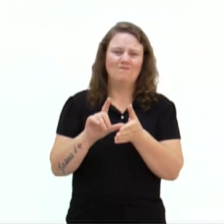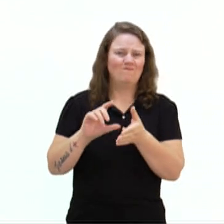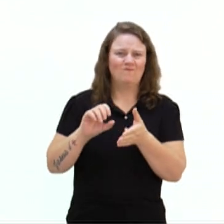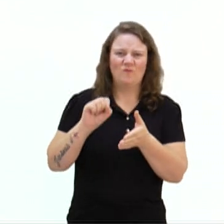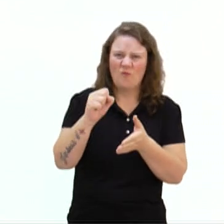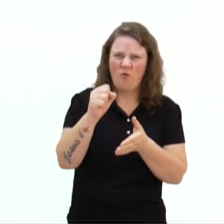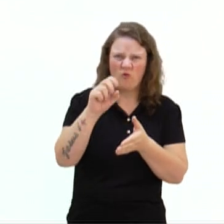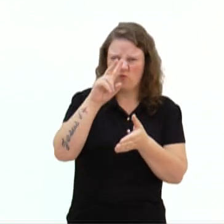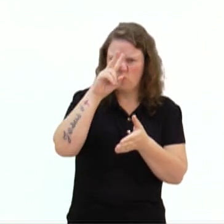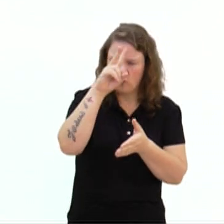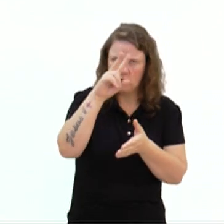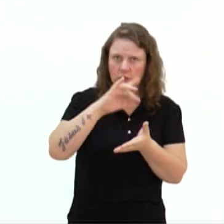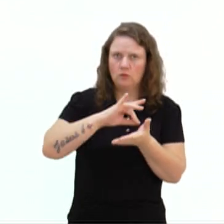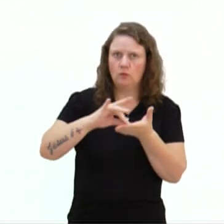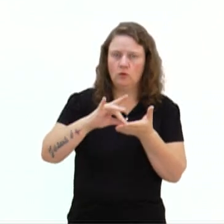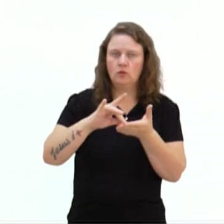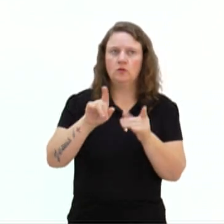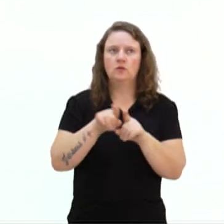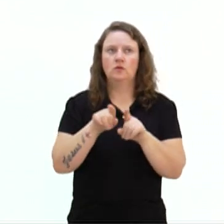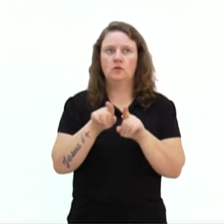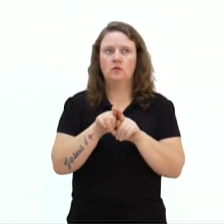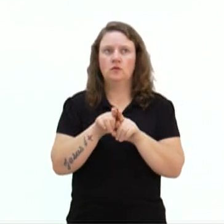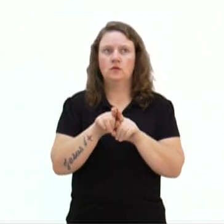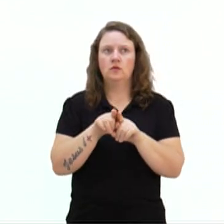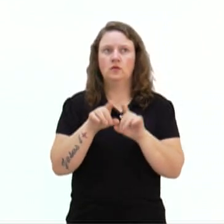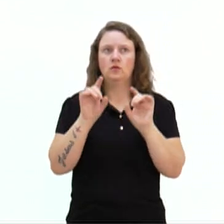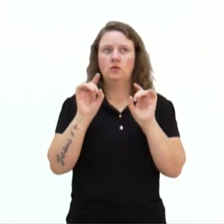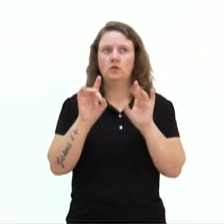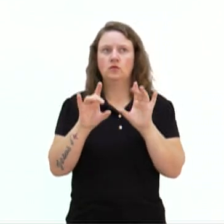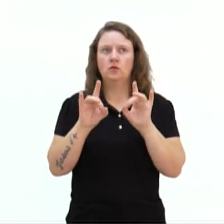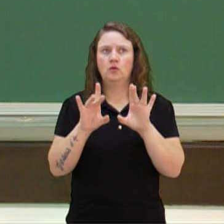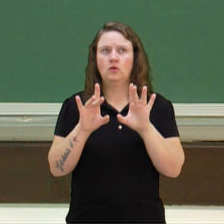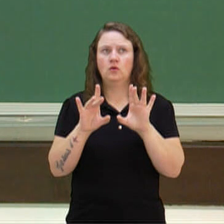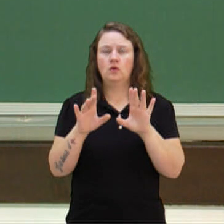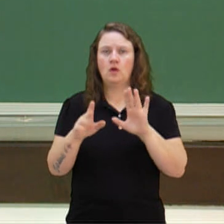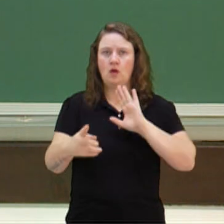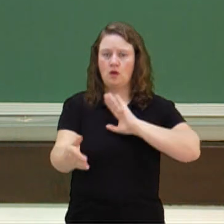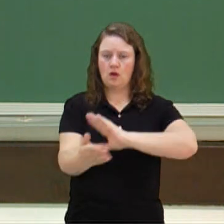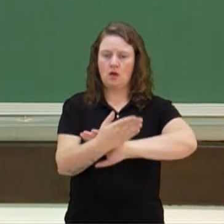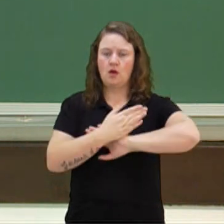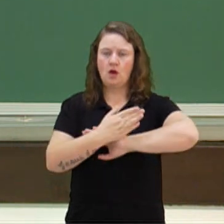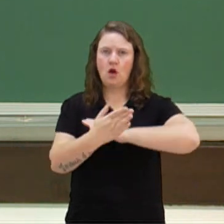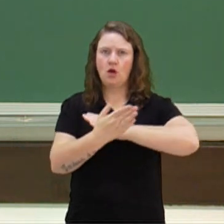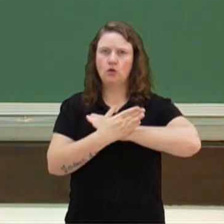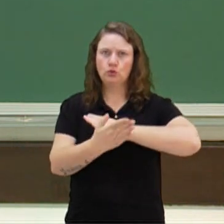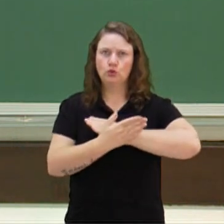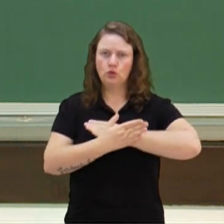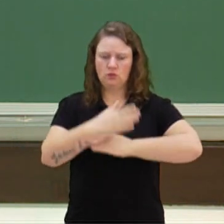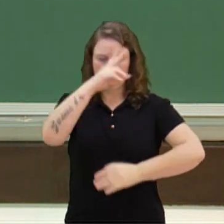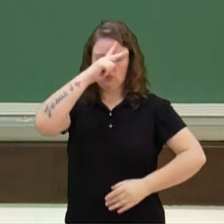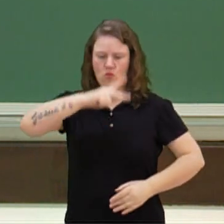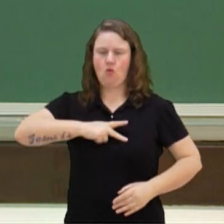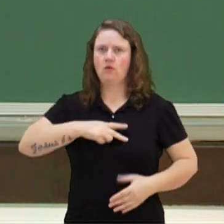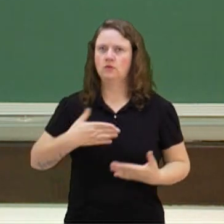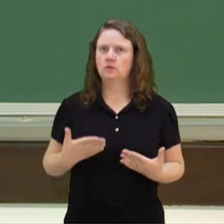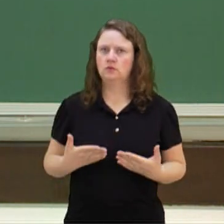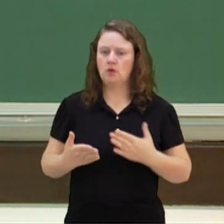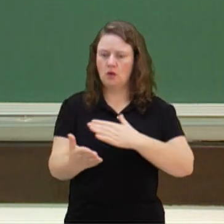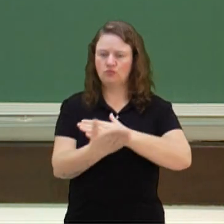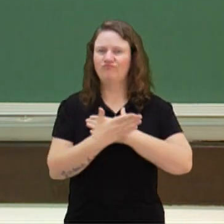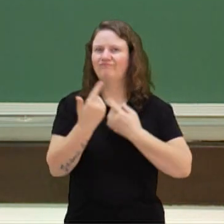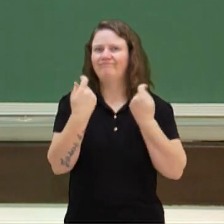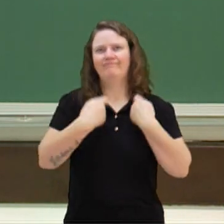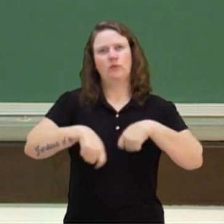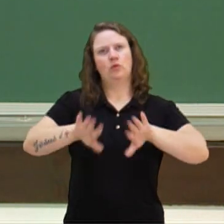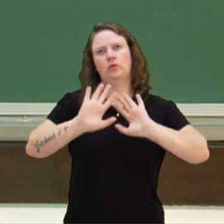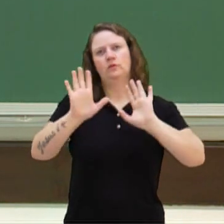O único que não precisa é autoajuda. Por quê? Vamos tentar entender ao longo da aula.